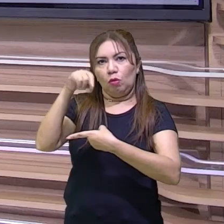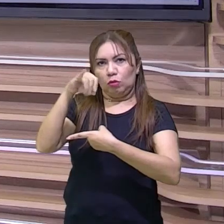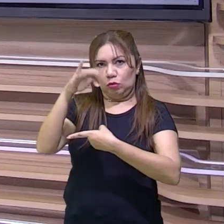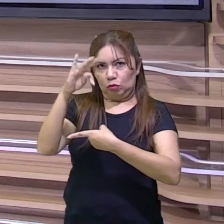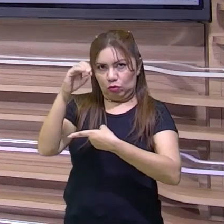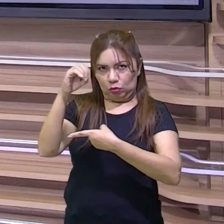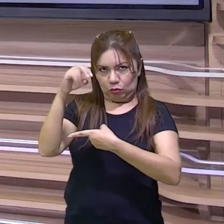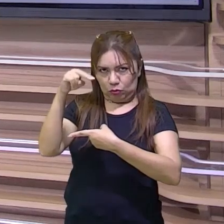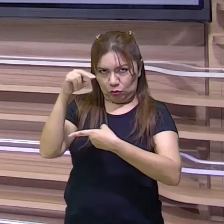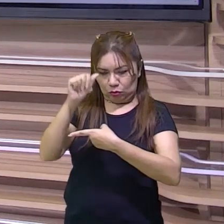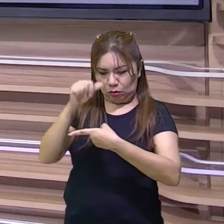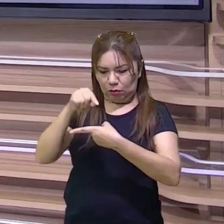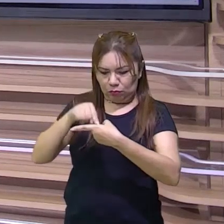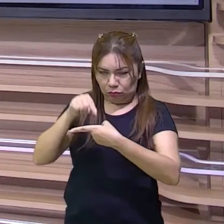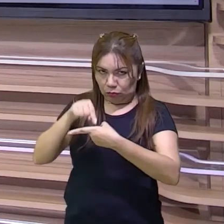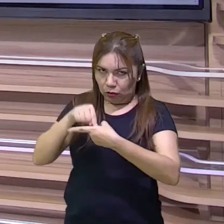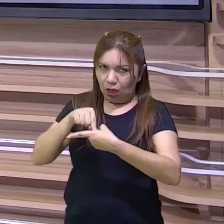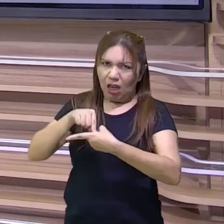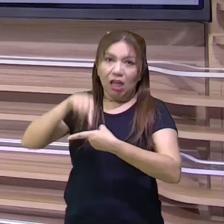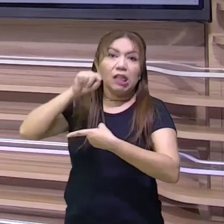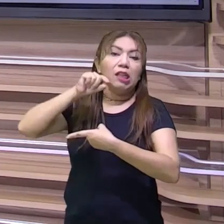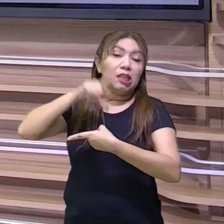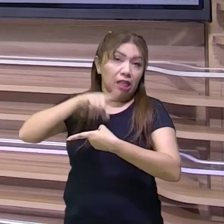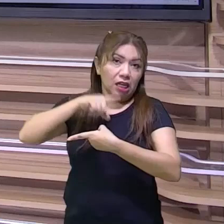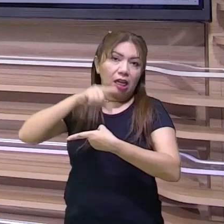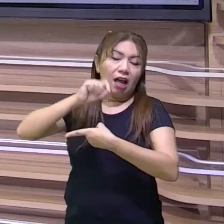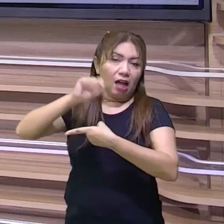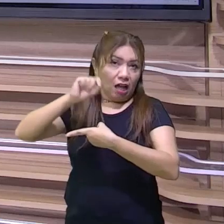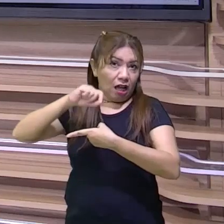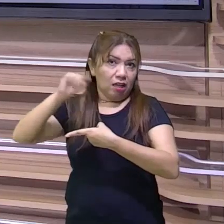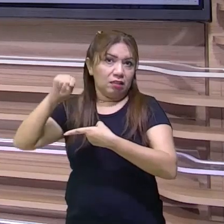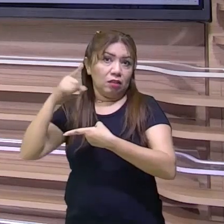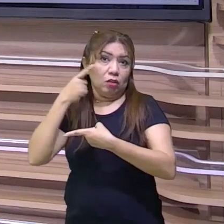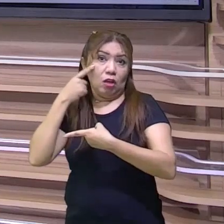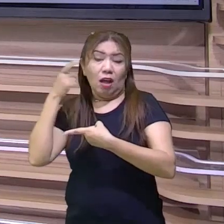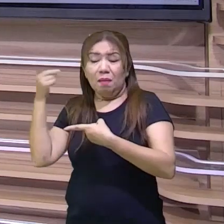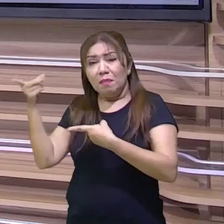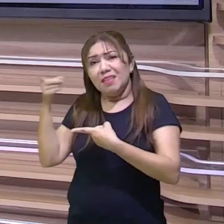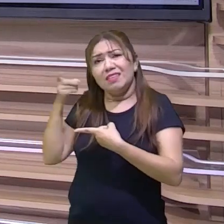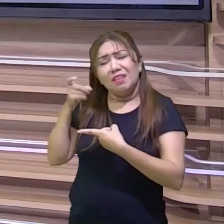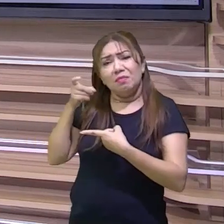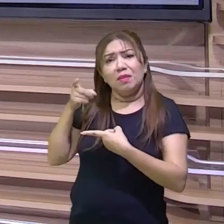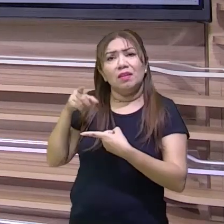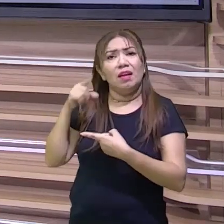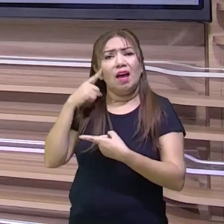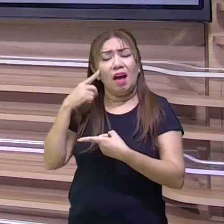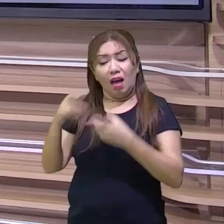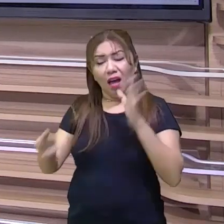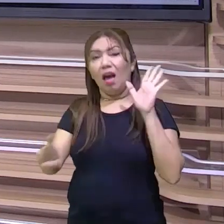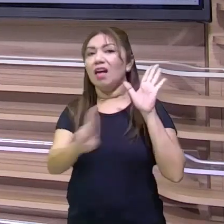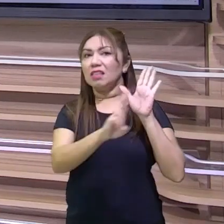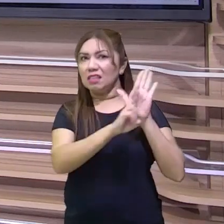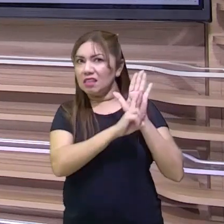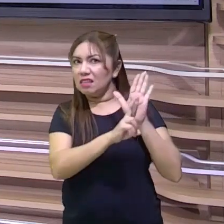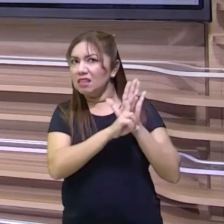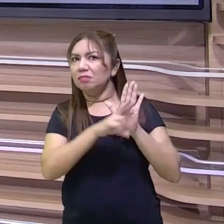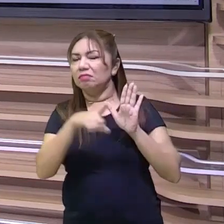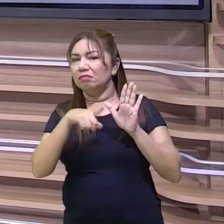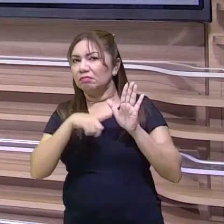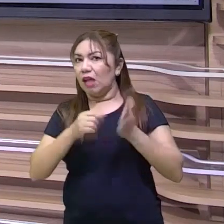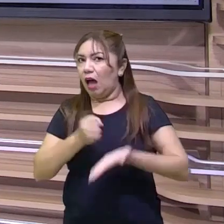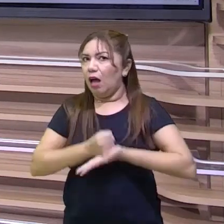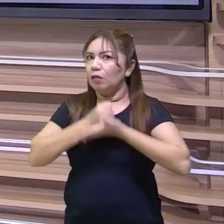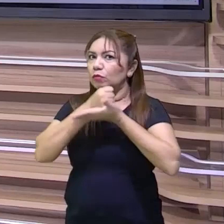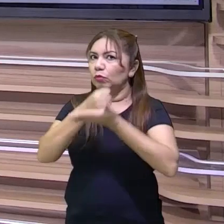agora. O que eu quero que vocês percebam? Que ajuda também, as regras ajudam. Na hora de